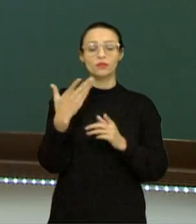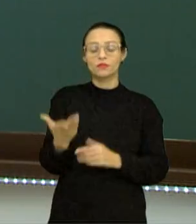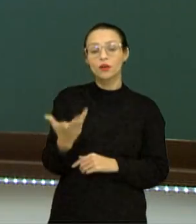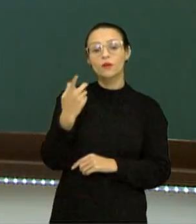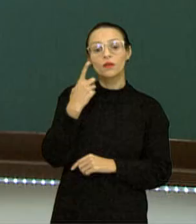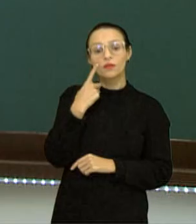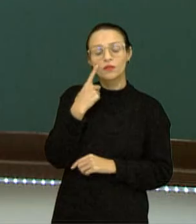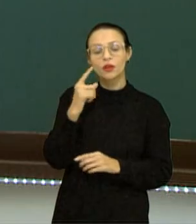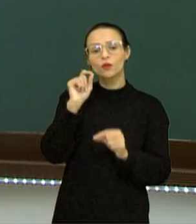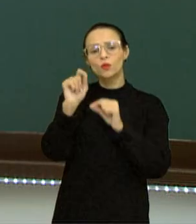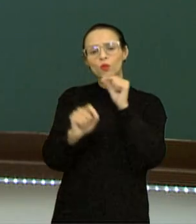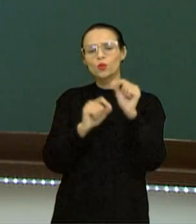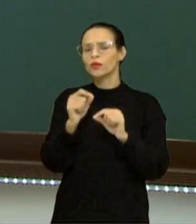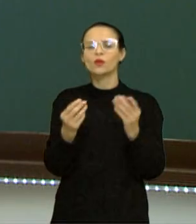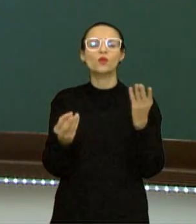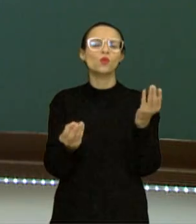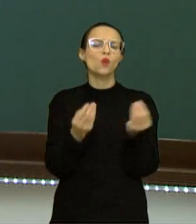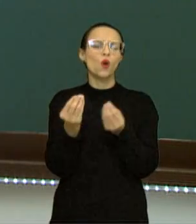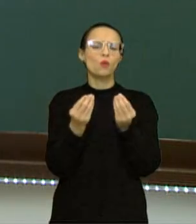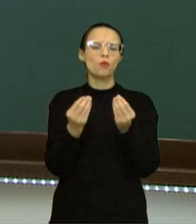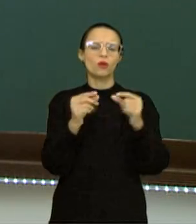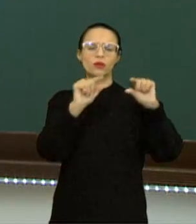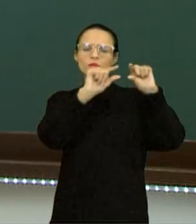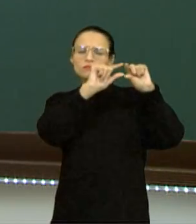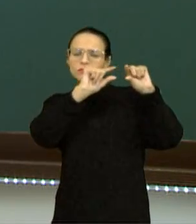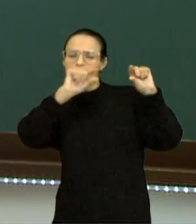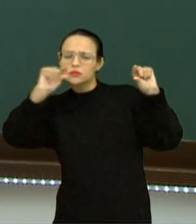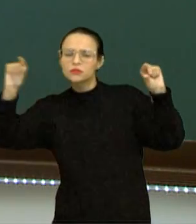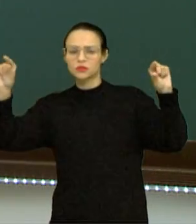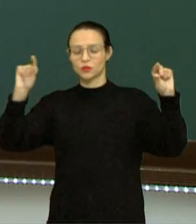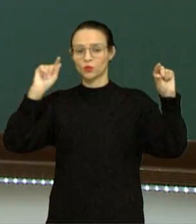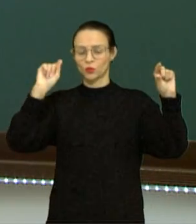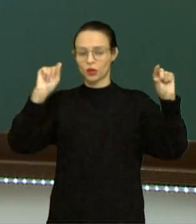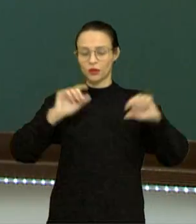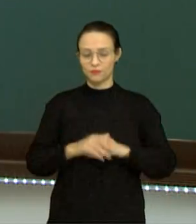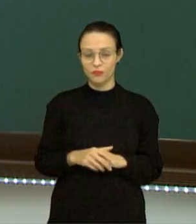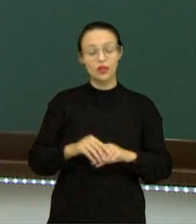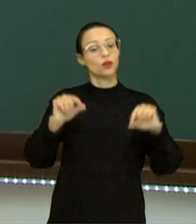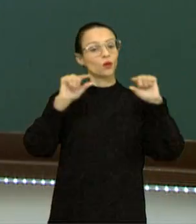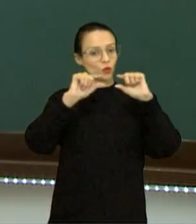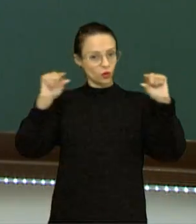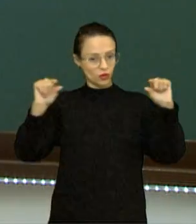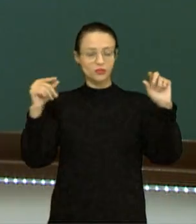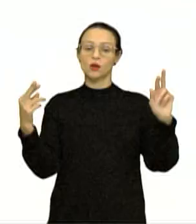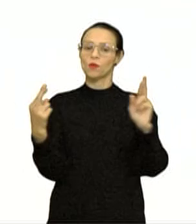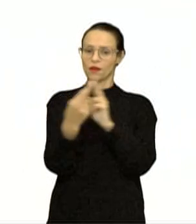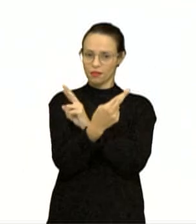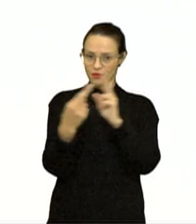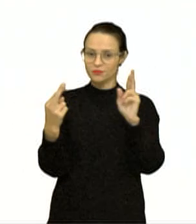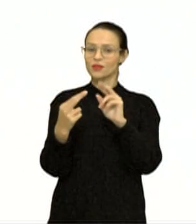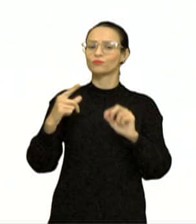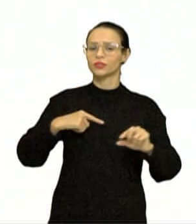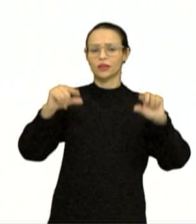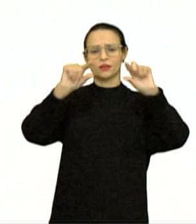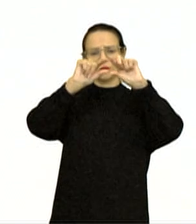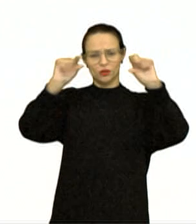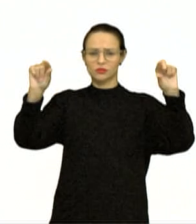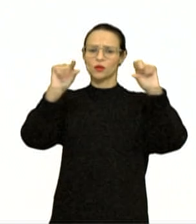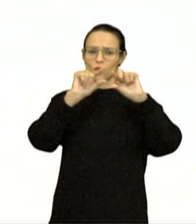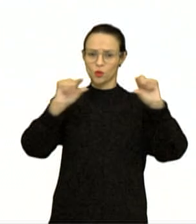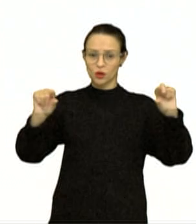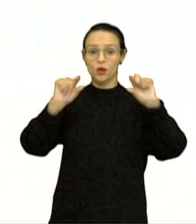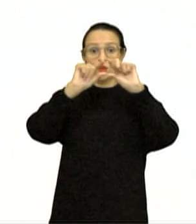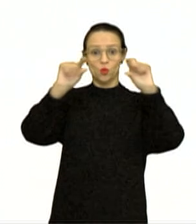temos com essa construção desse período? As orações estabelecem relações entre si. Quando temos uma